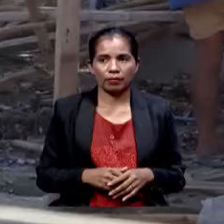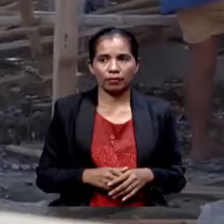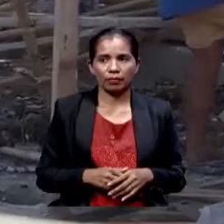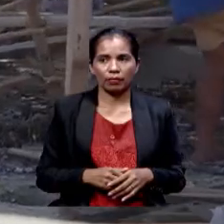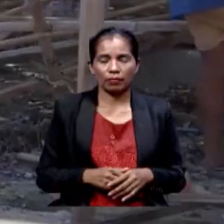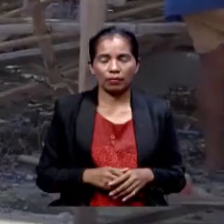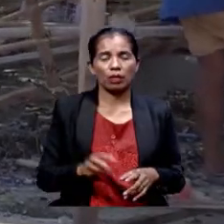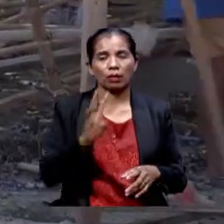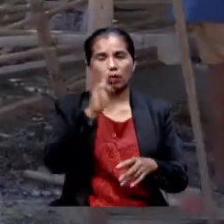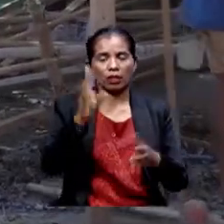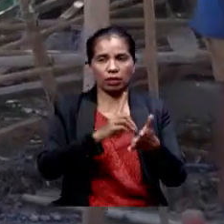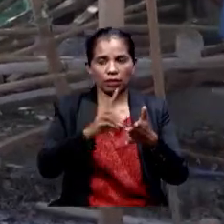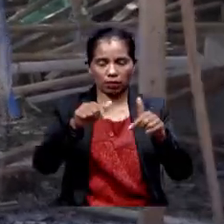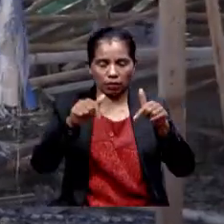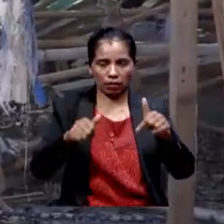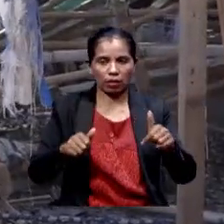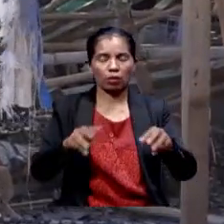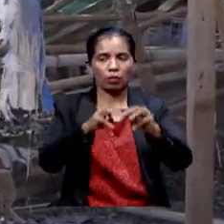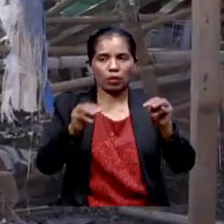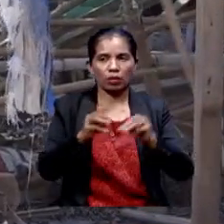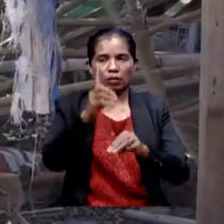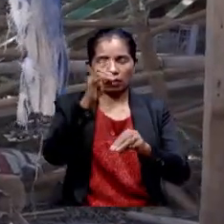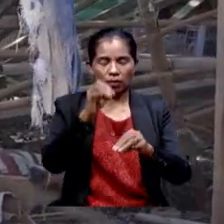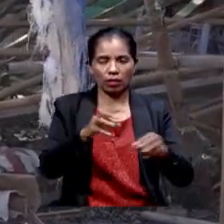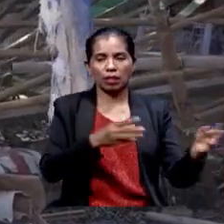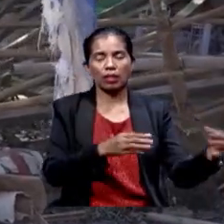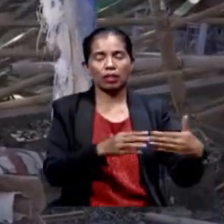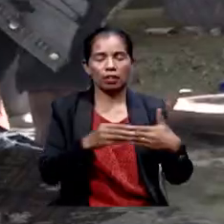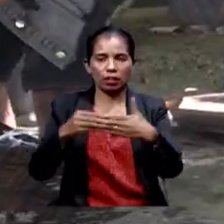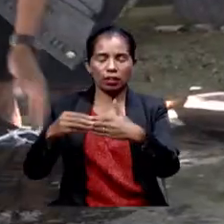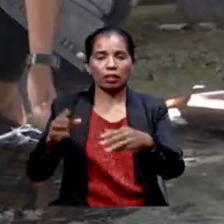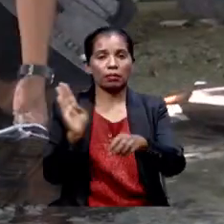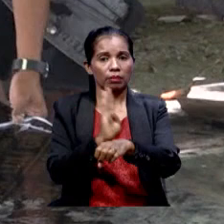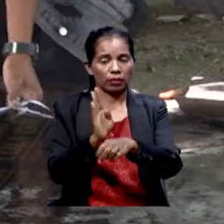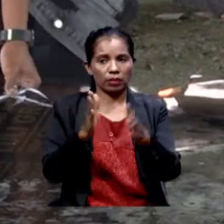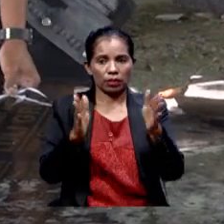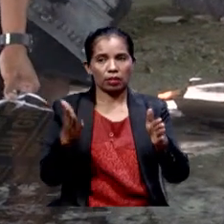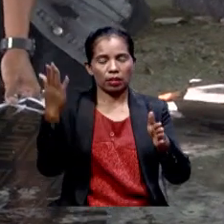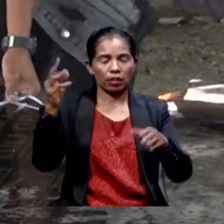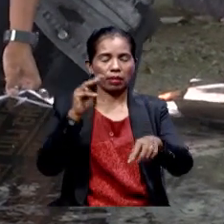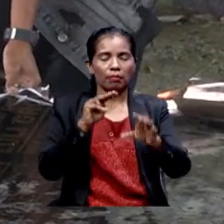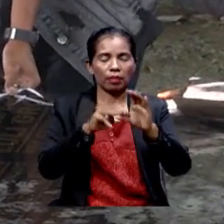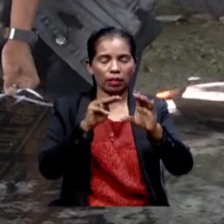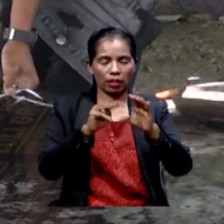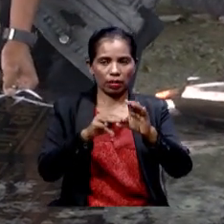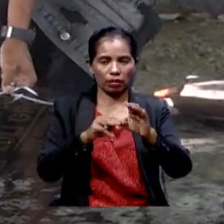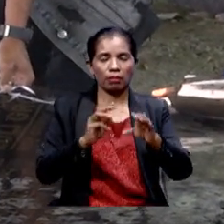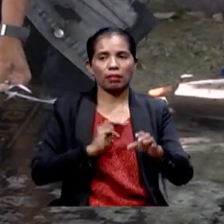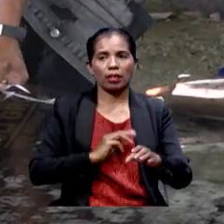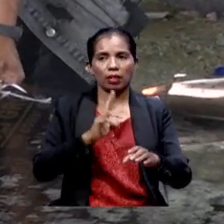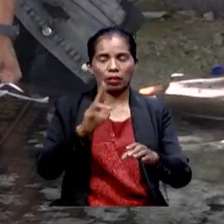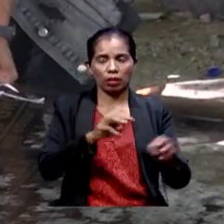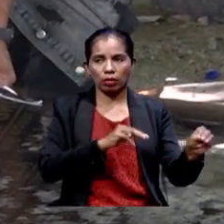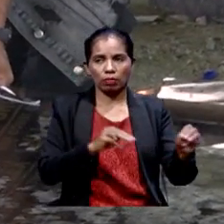Quarta semana ne, autoridade município dili organiza negosiante sira e mercado manglewana nebe fansa sanya dalanini o di